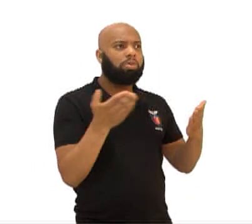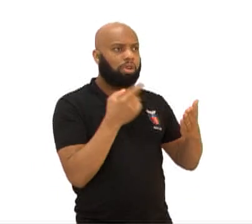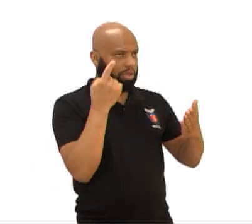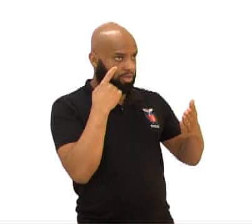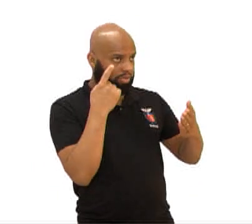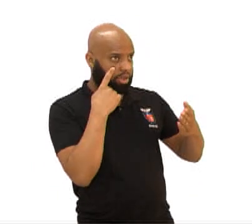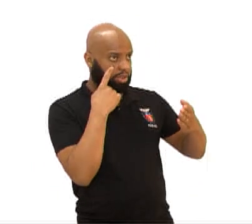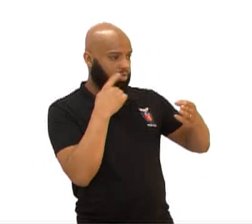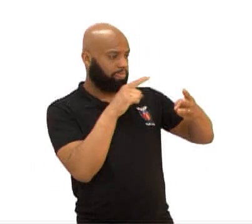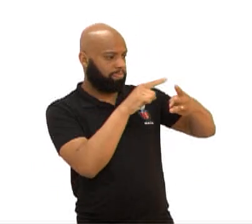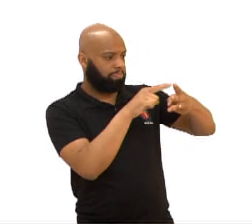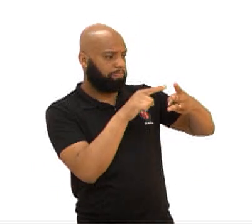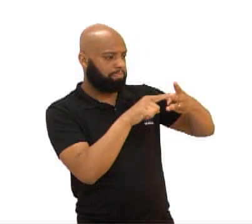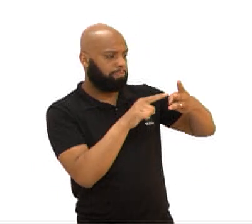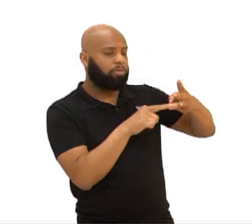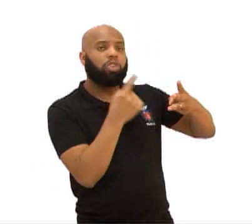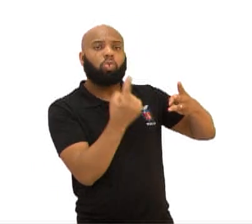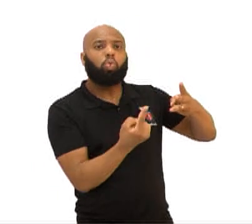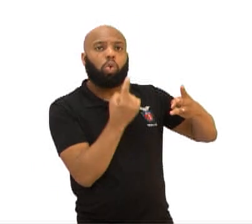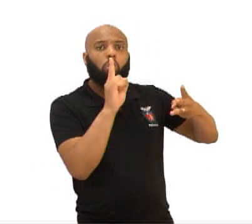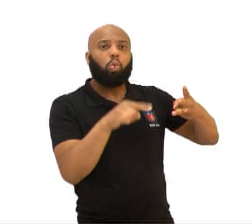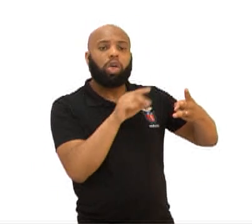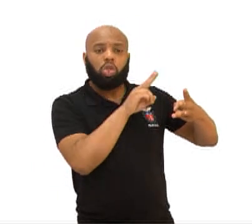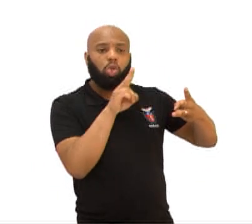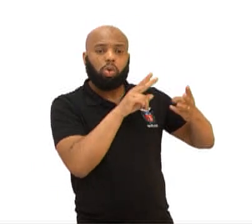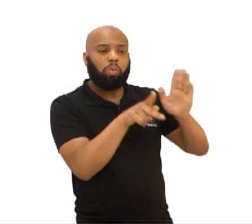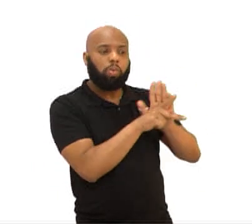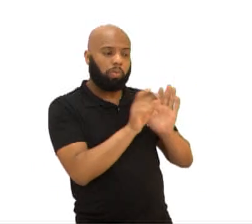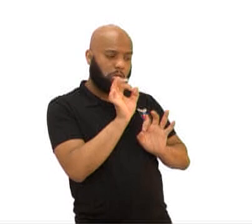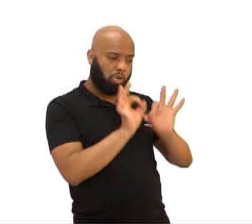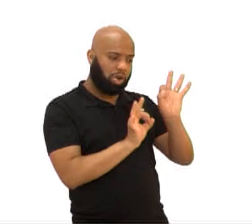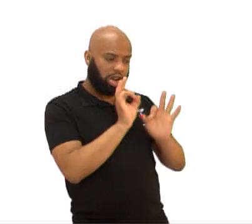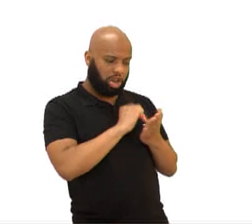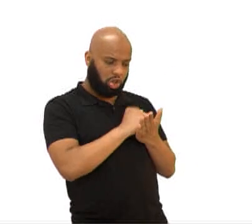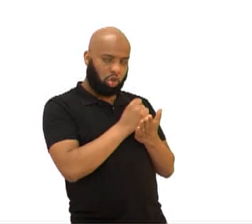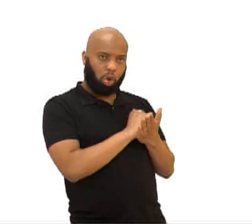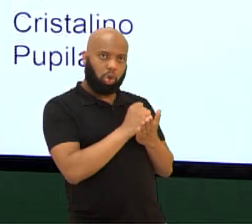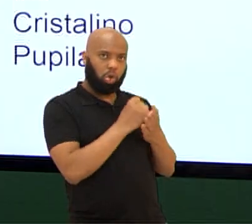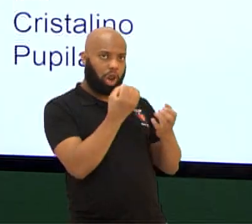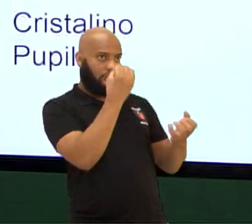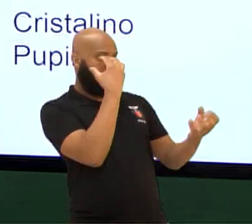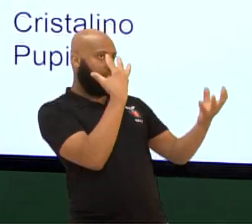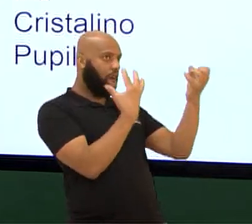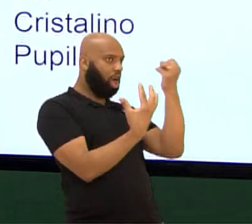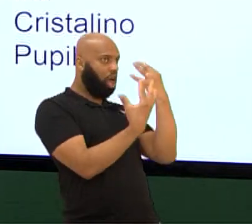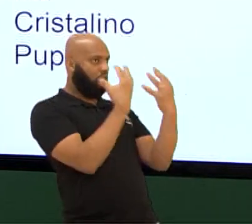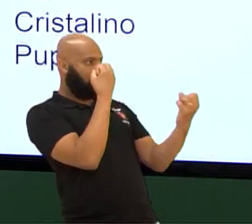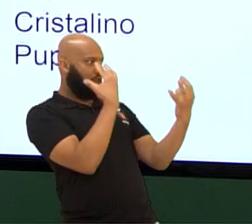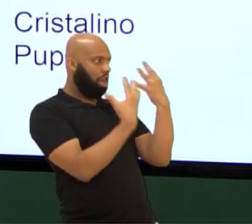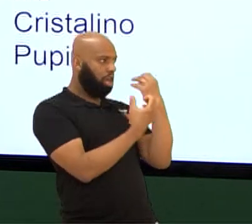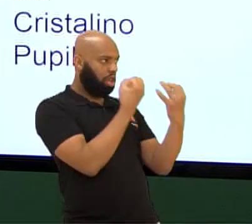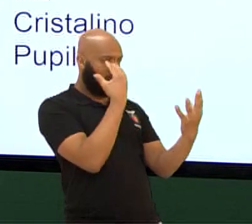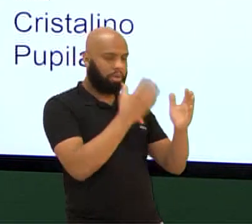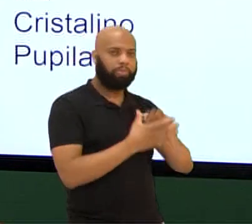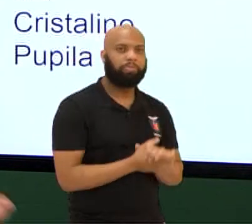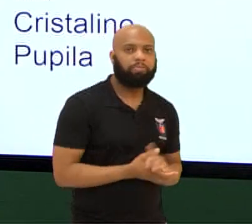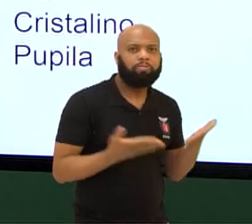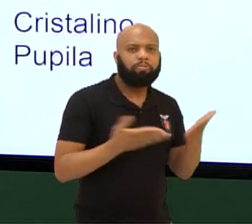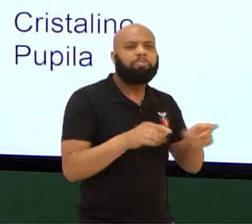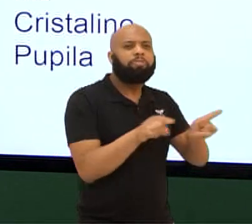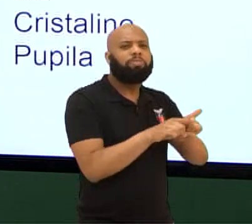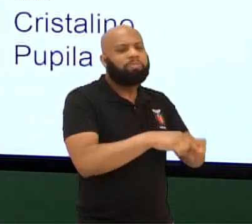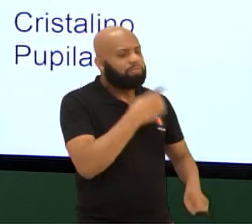íris. Letra B, cristalino. Ou letra C, pupila. Um tempinho para vocês pensarem ali. E vamos lá então, professor Jorge, ver